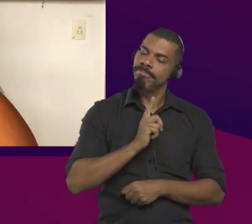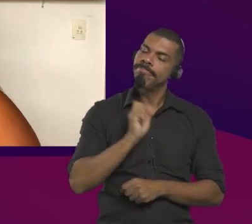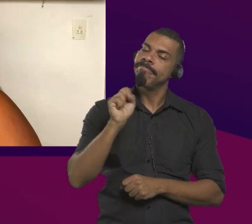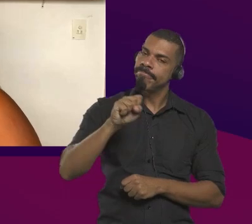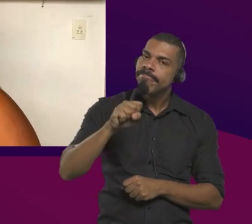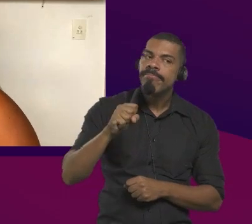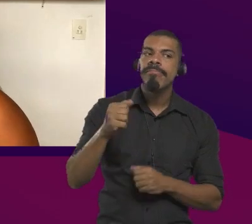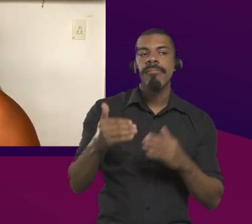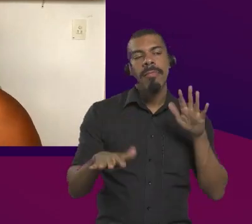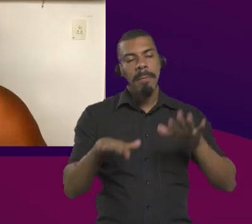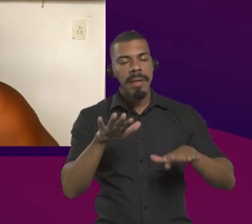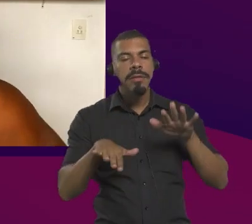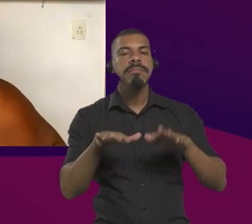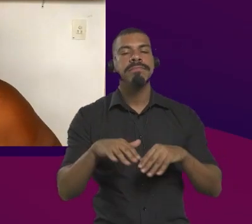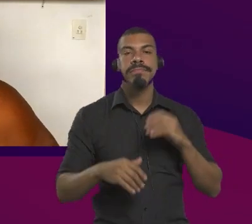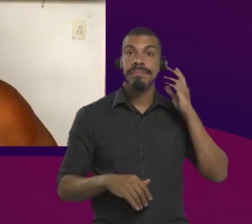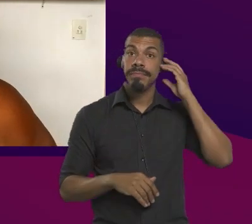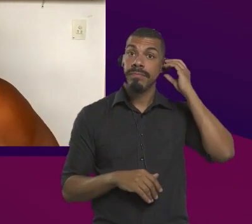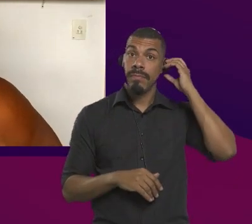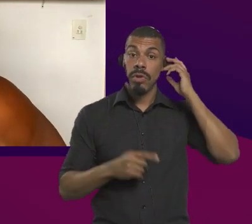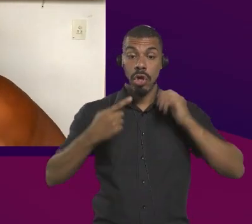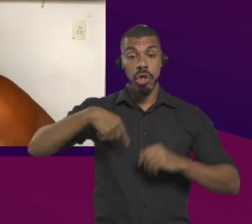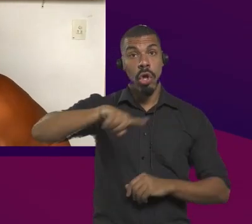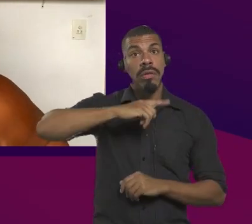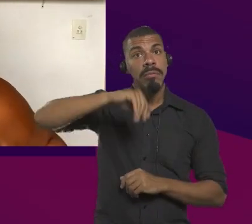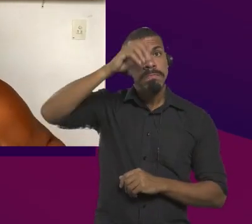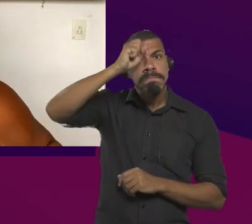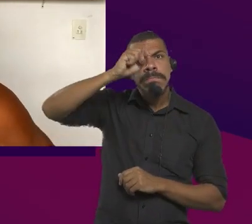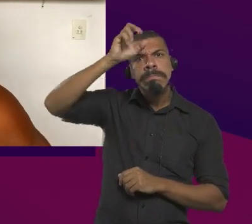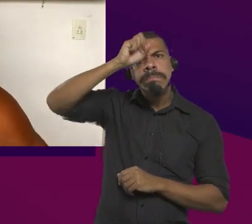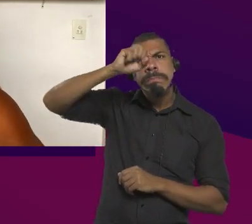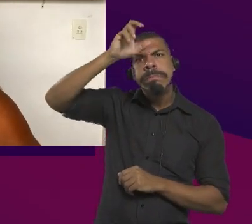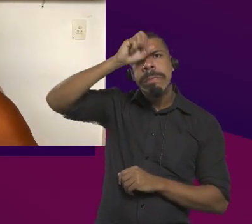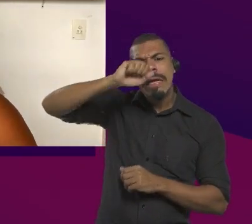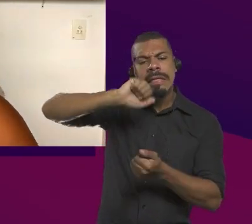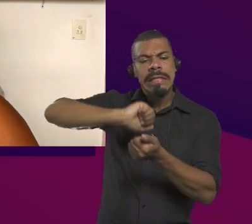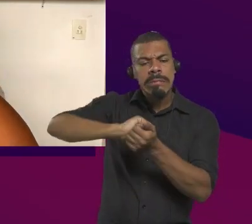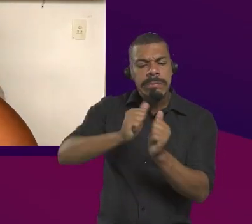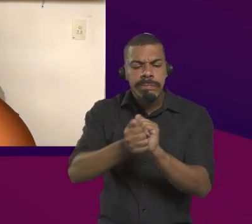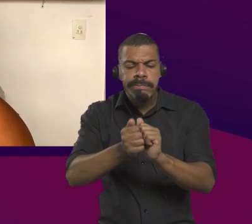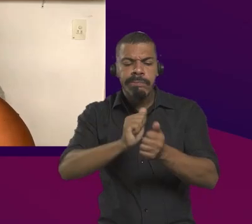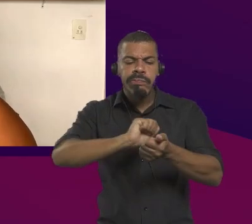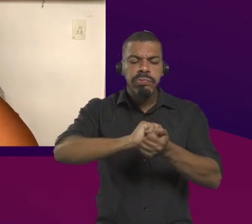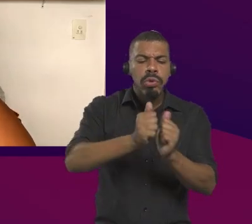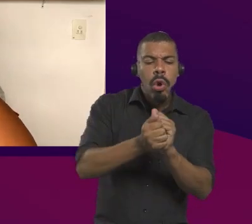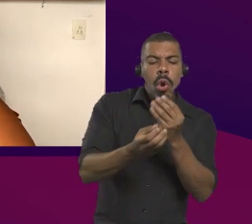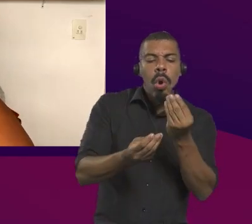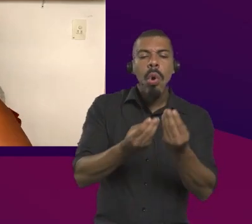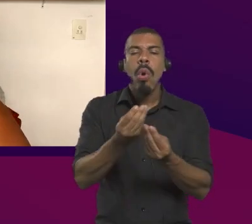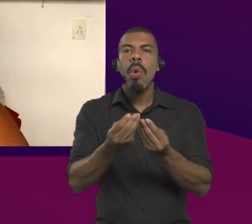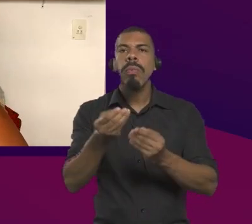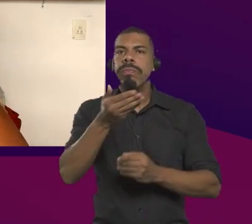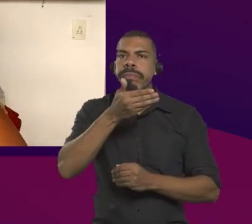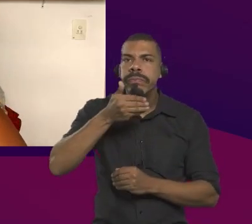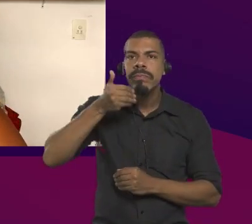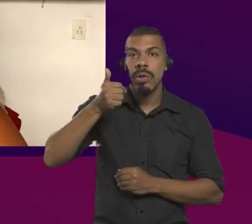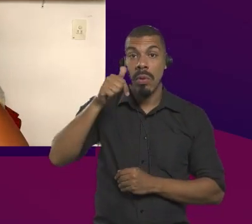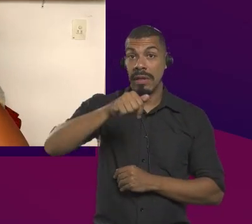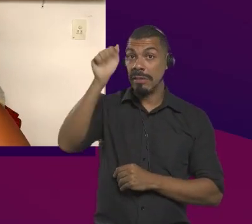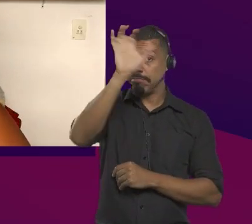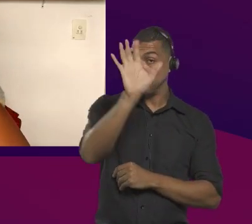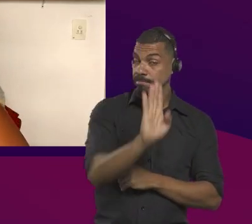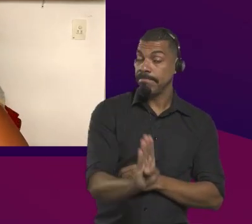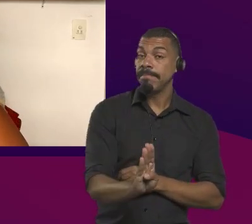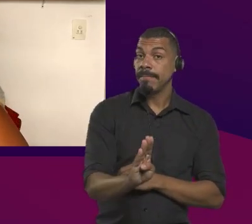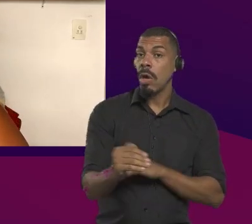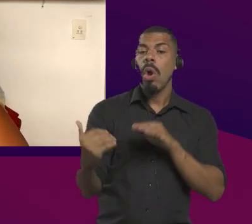novo. A gente está aprendendo, é isso, né? A gente está se adaptando e vendo como as coisas andam. E então eu